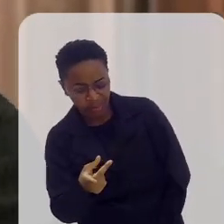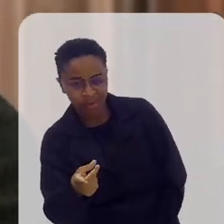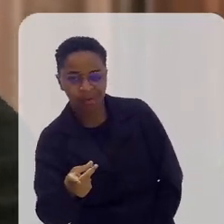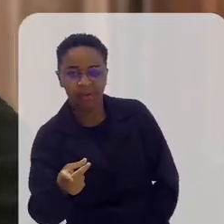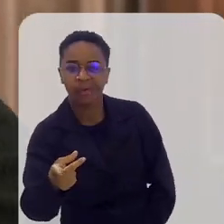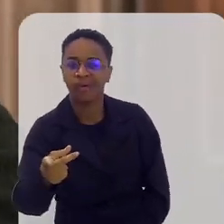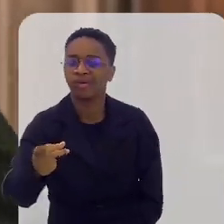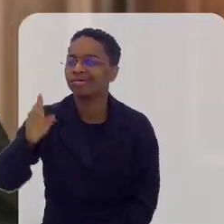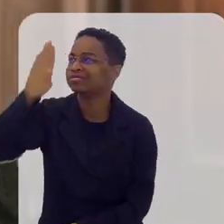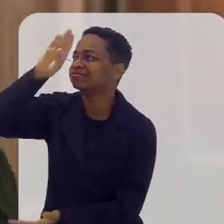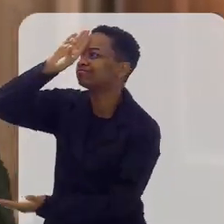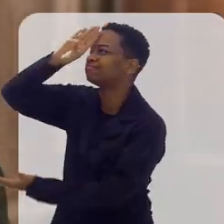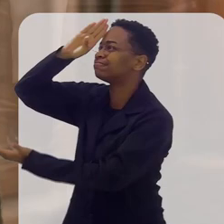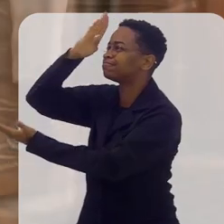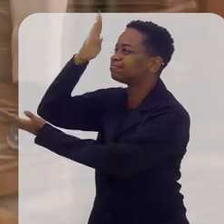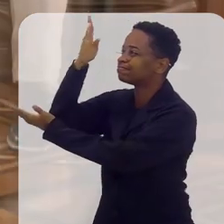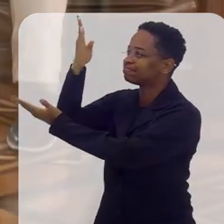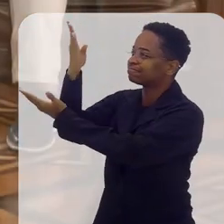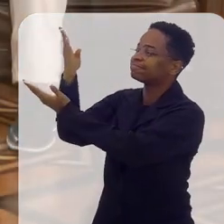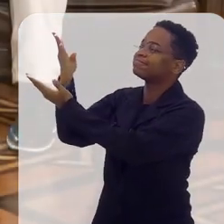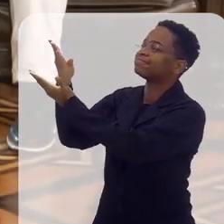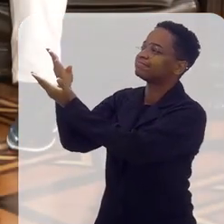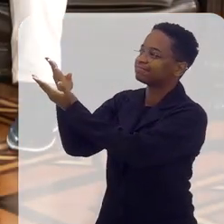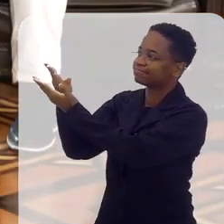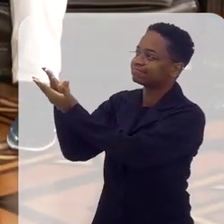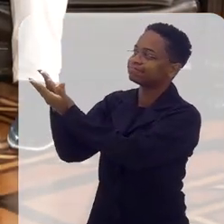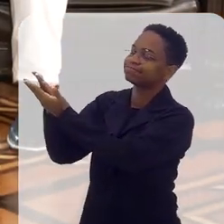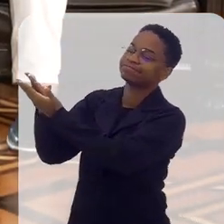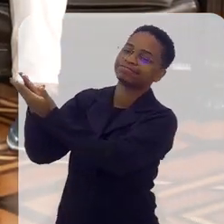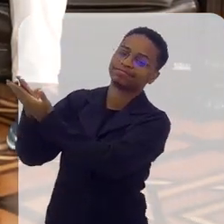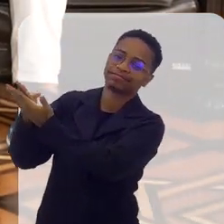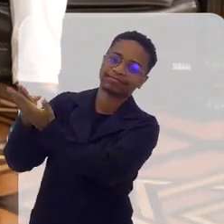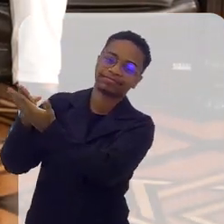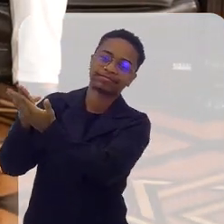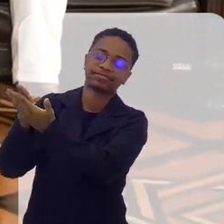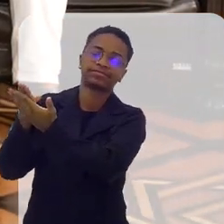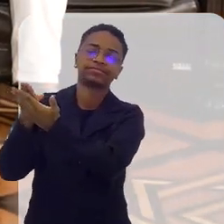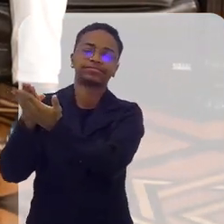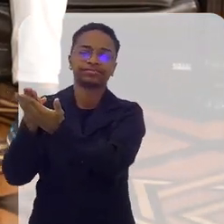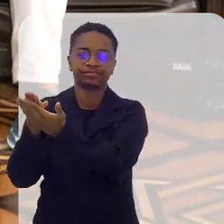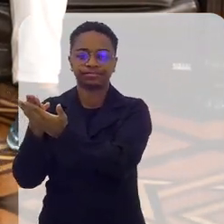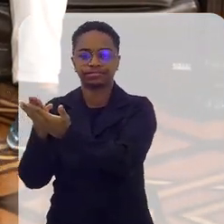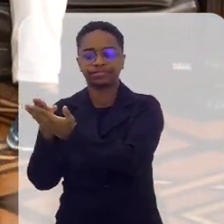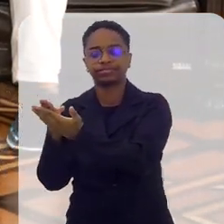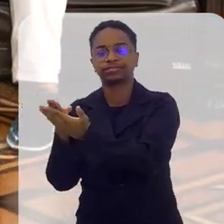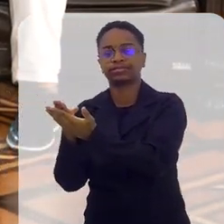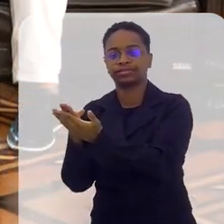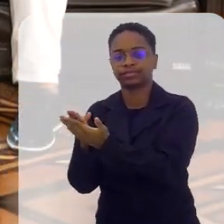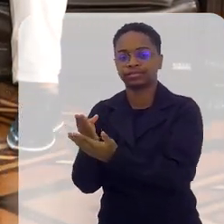Confiamos em teu infinito amor,